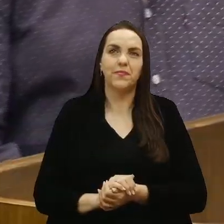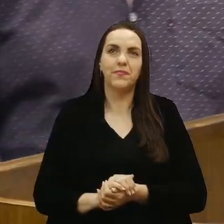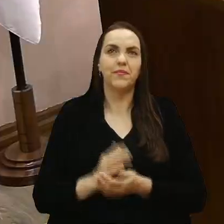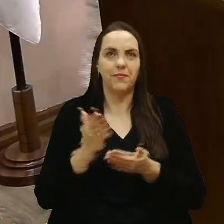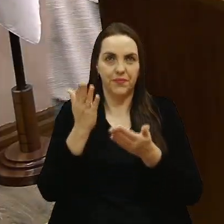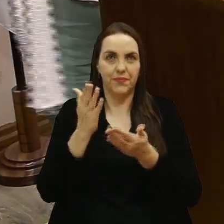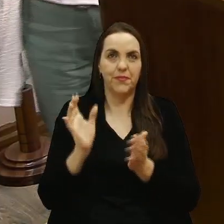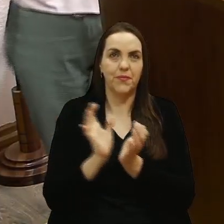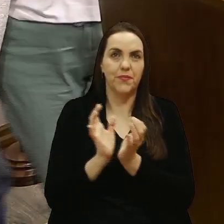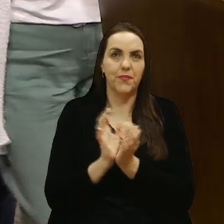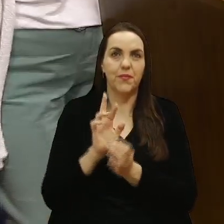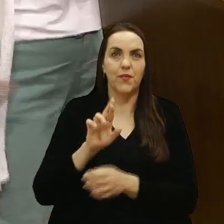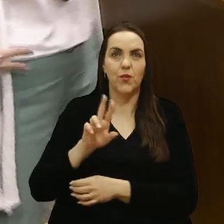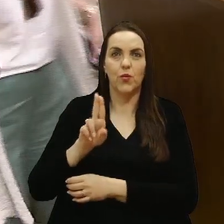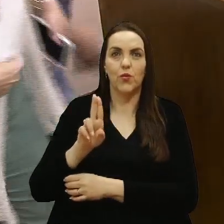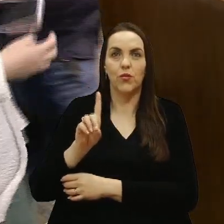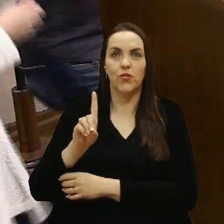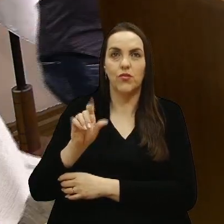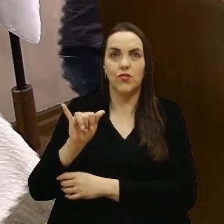Rudimar.